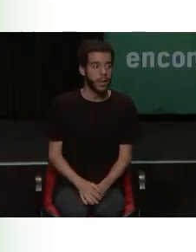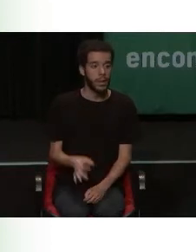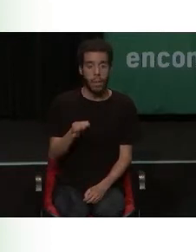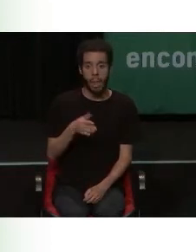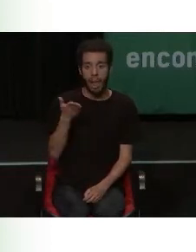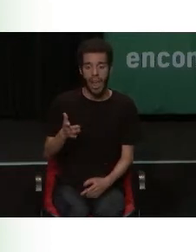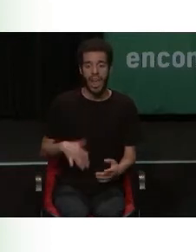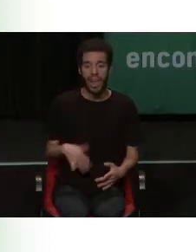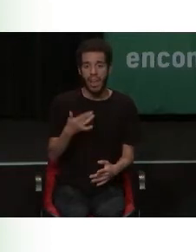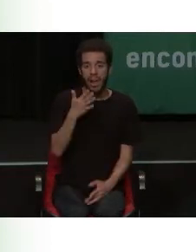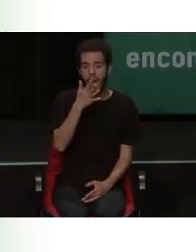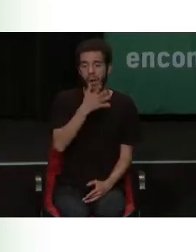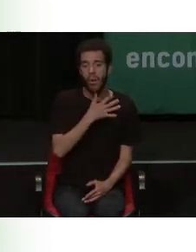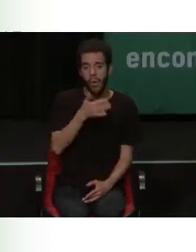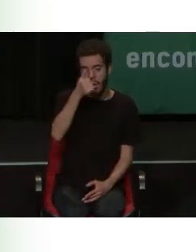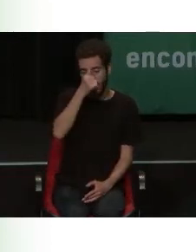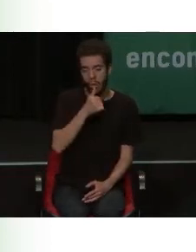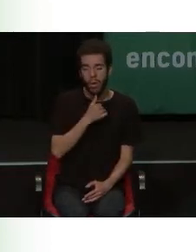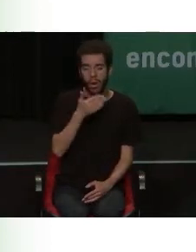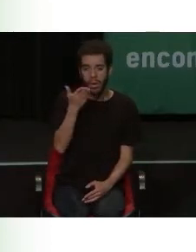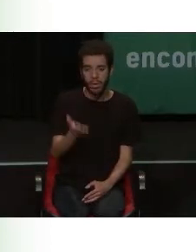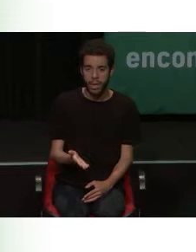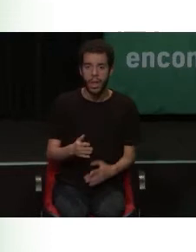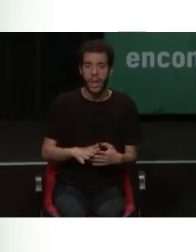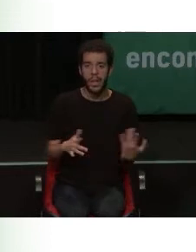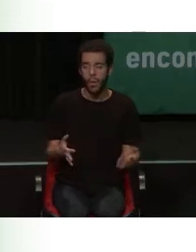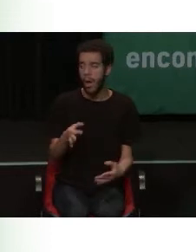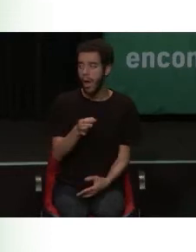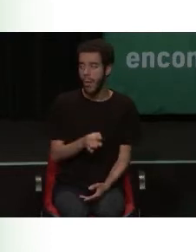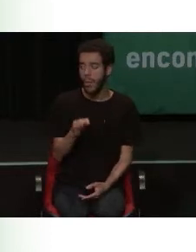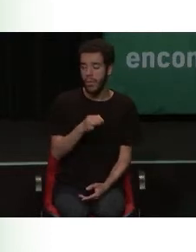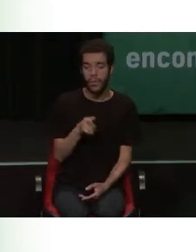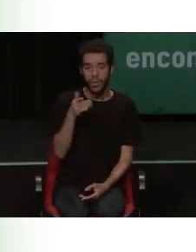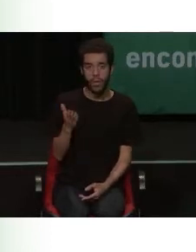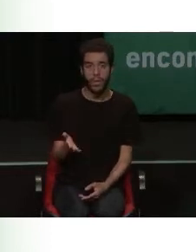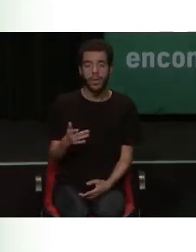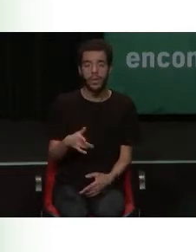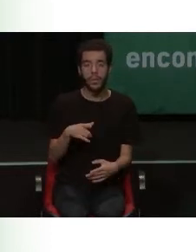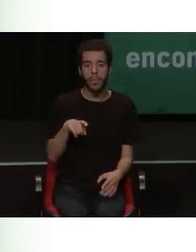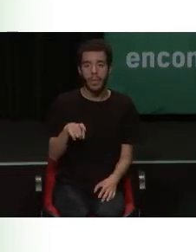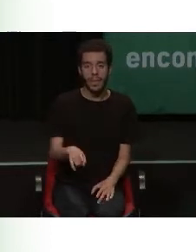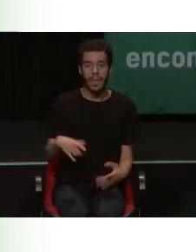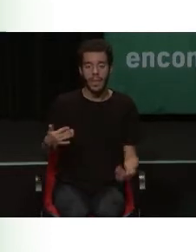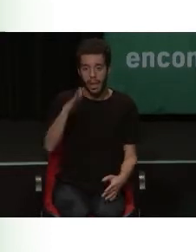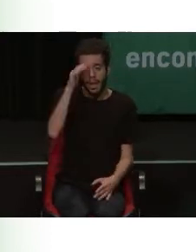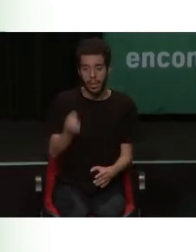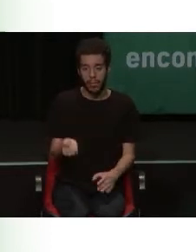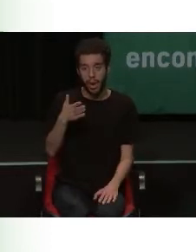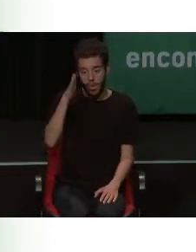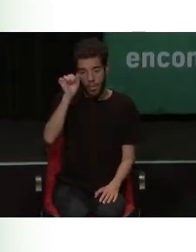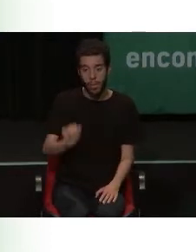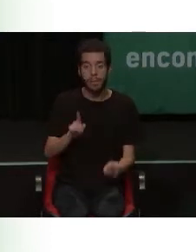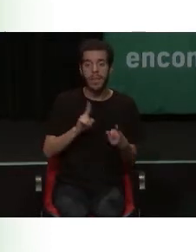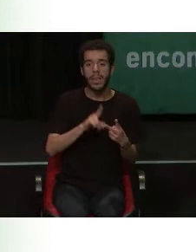a cor de rosa temos o plasmídio detectado numa bactéria, numa Escherichia coli de origem animal, e a